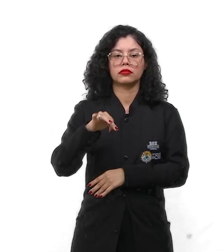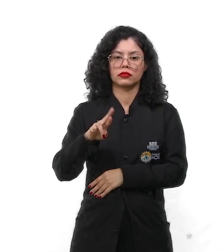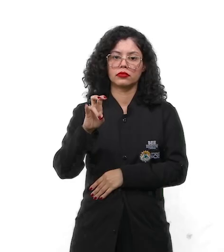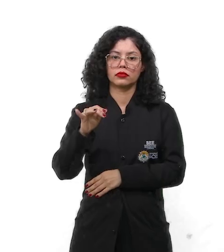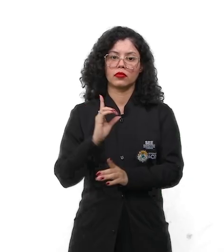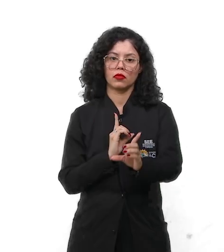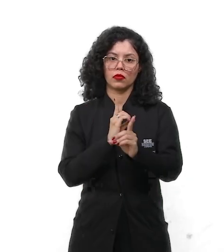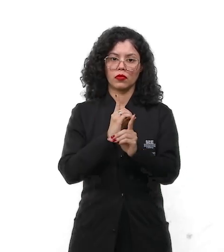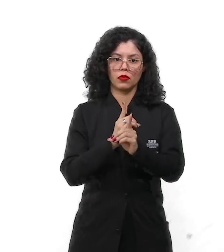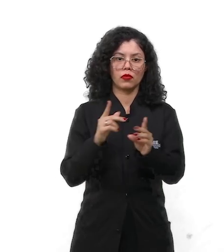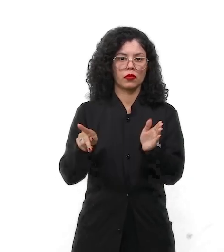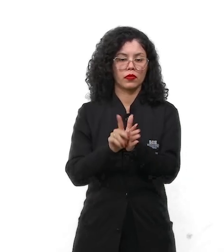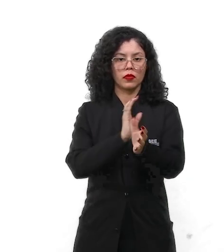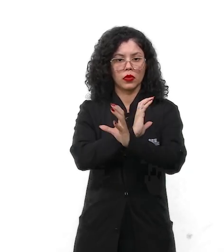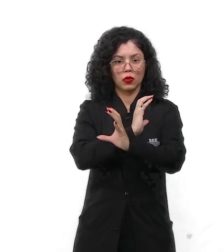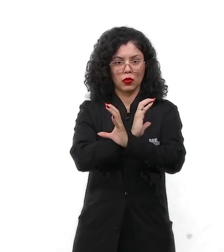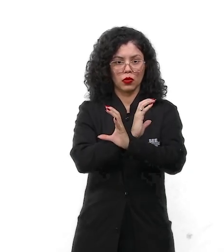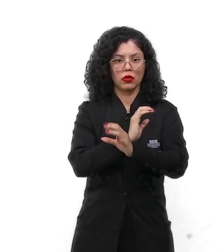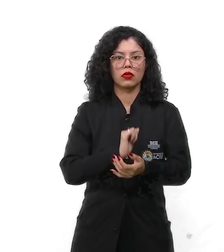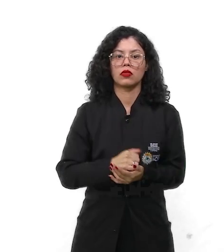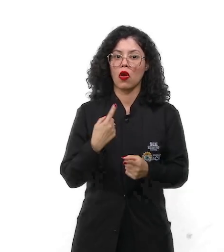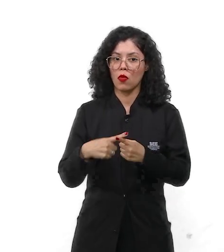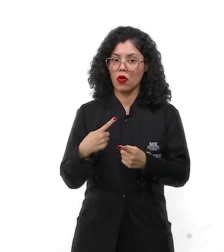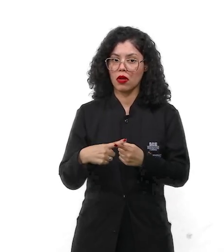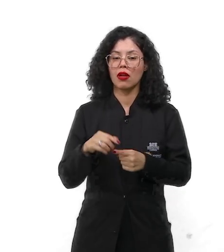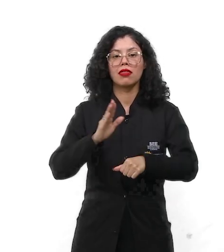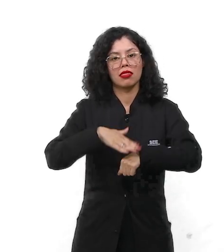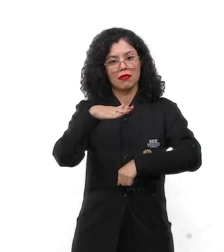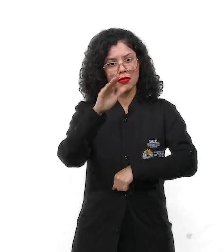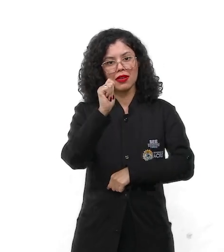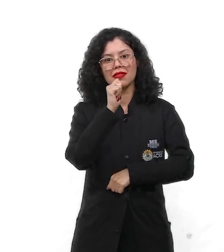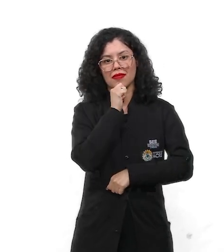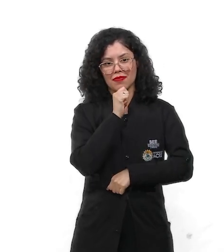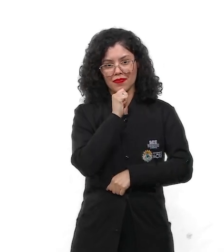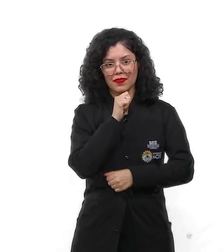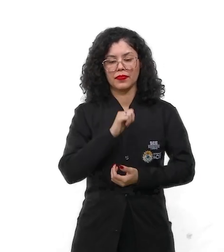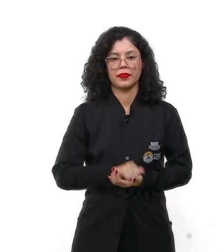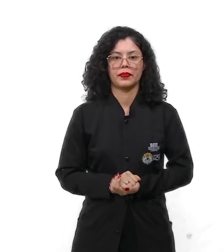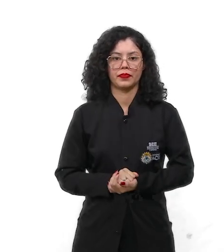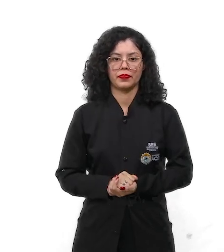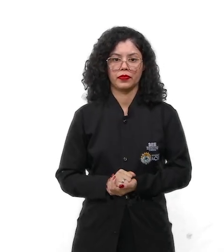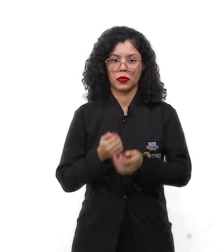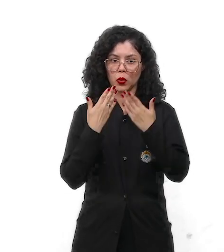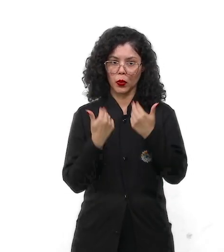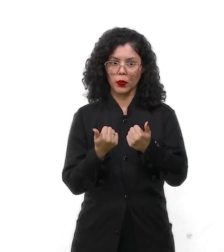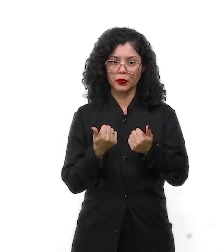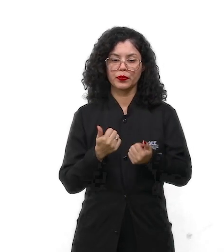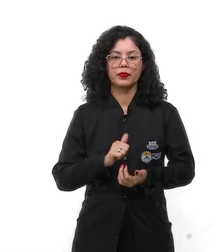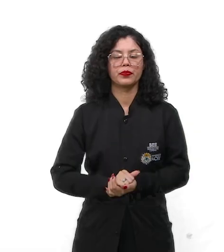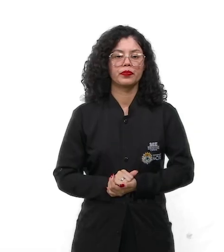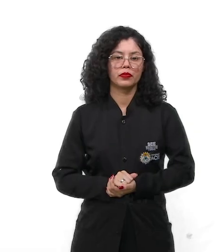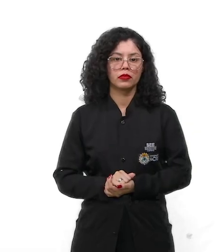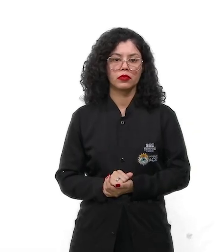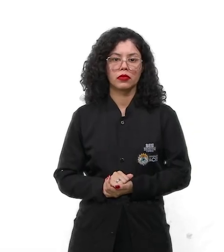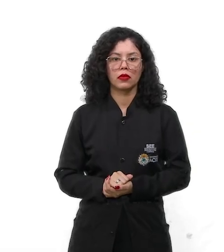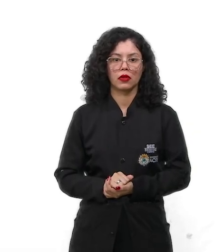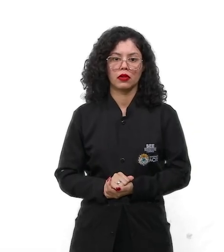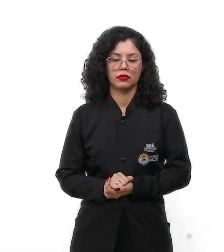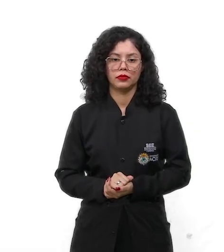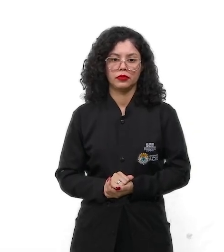de cadáveres, ok? Porque ele é o que está mais lá dentro da célula. Então tá.